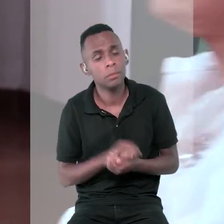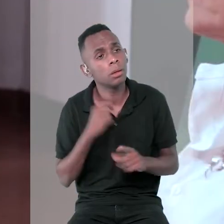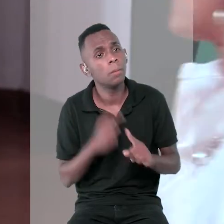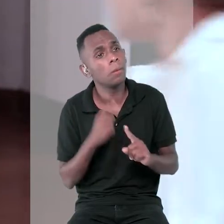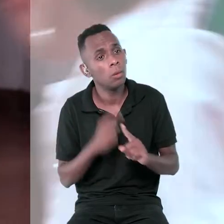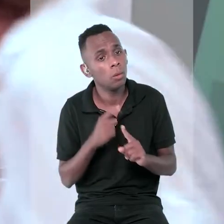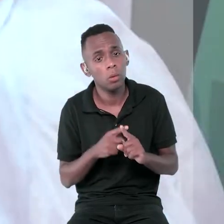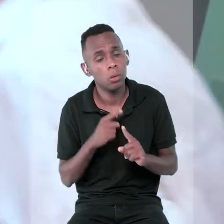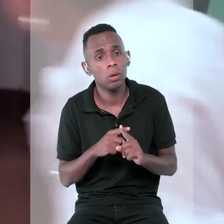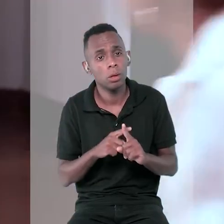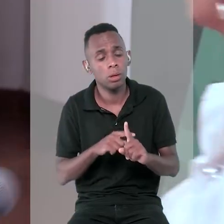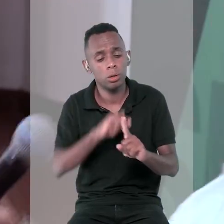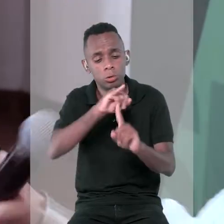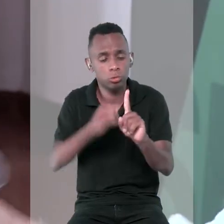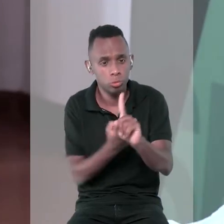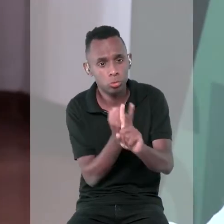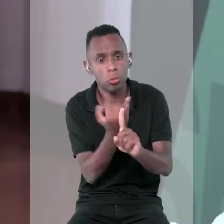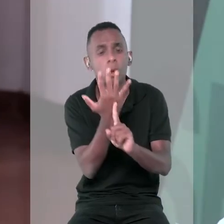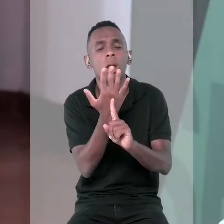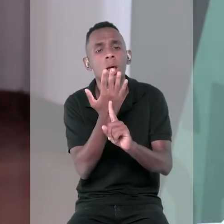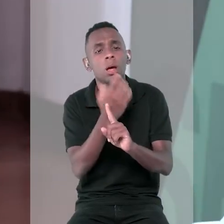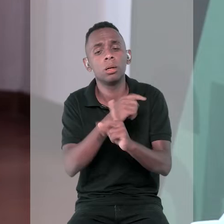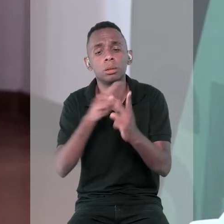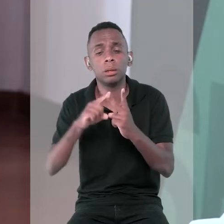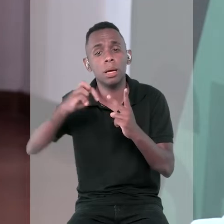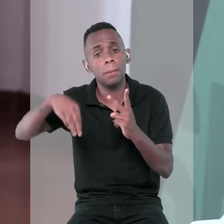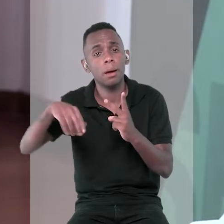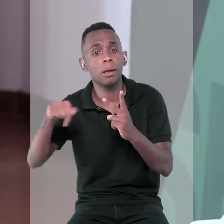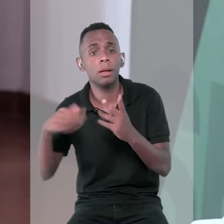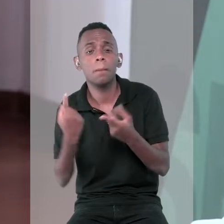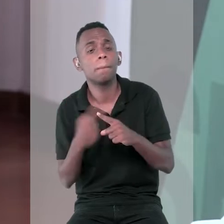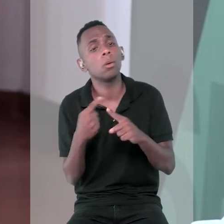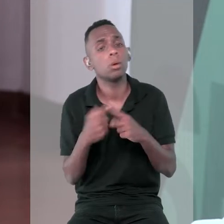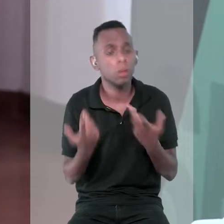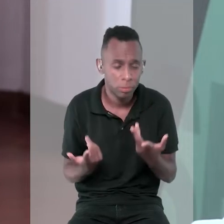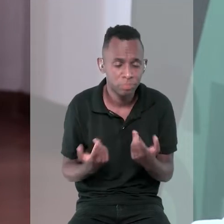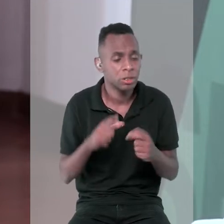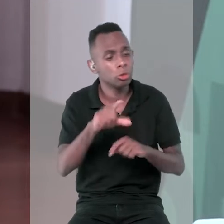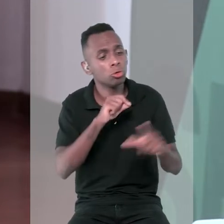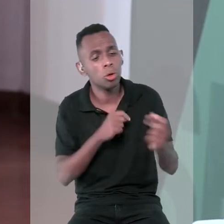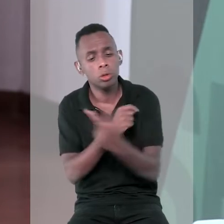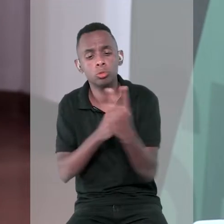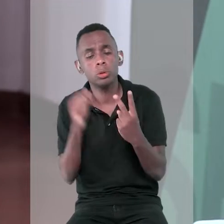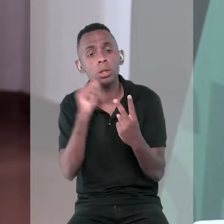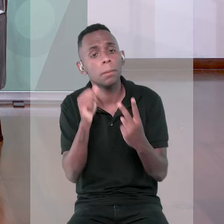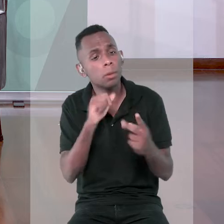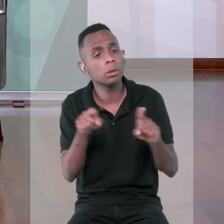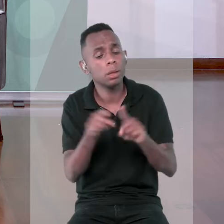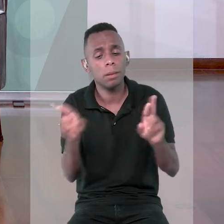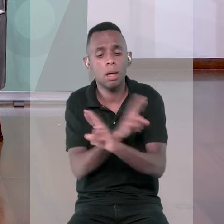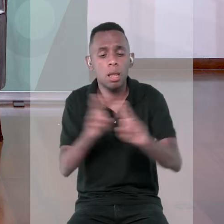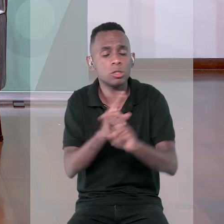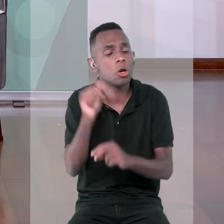por que Joana d'Arc e Maria Quitéria? O que te levou a escolher e a associar